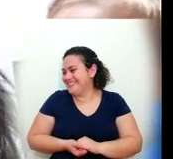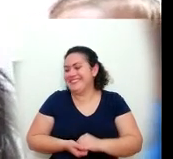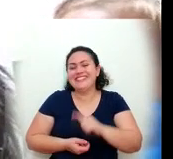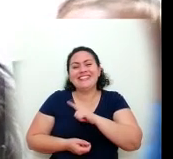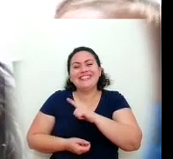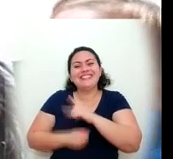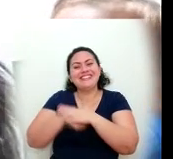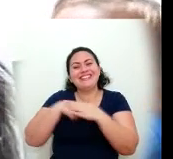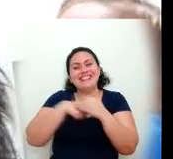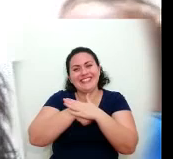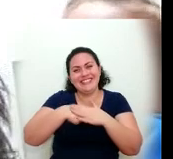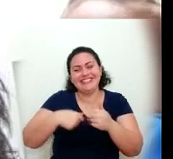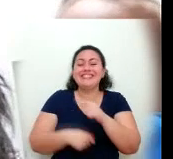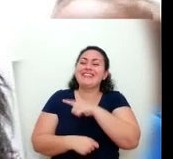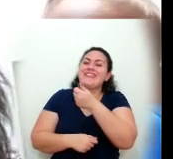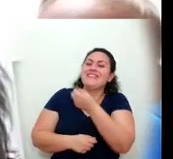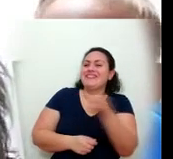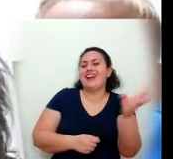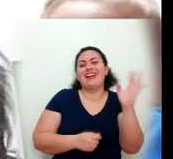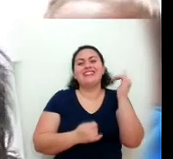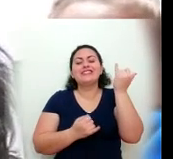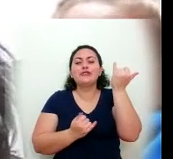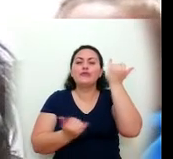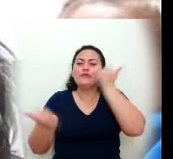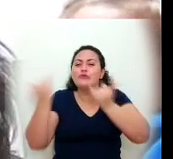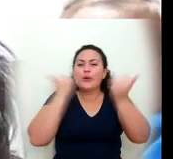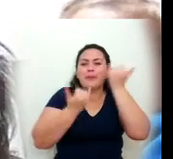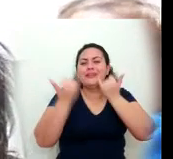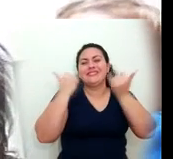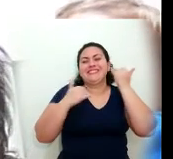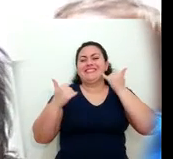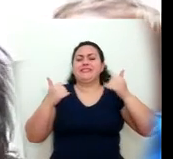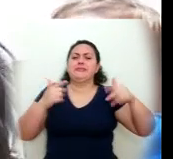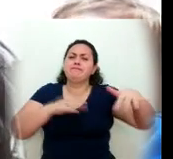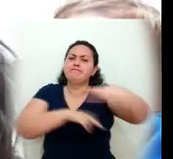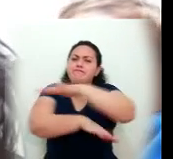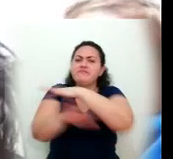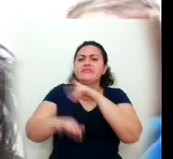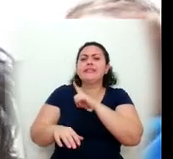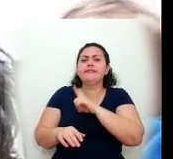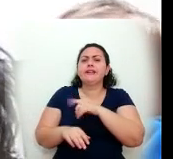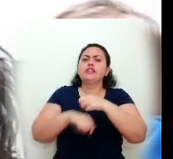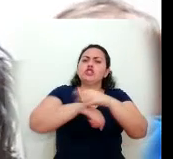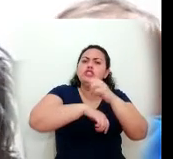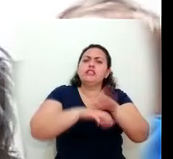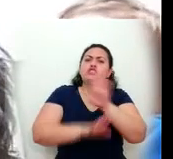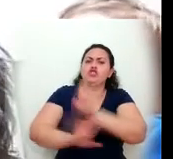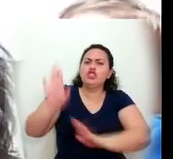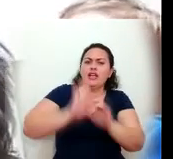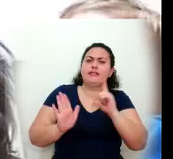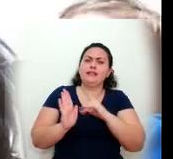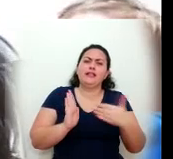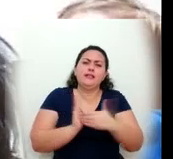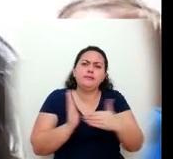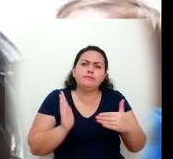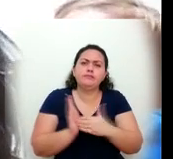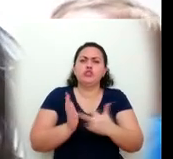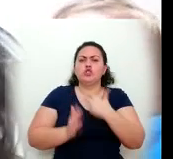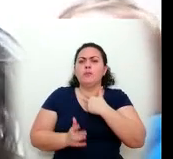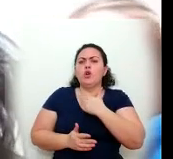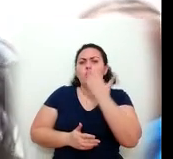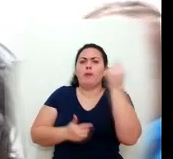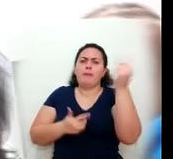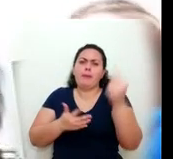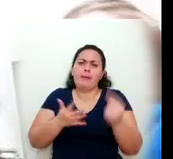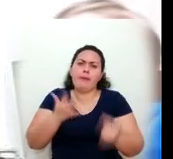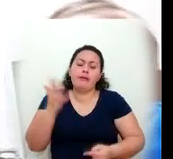Muita informação. Muita informação que circula, assim, inadequada, né? De recomendações de dieta restritiva